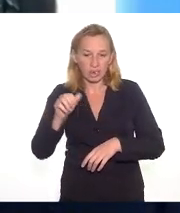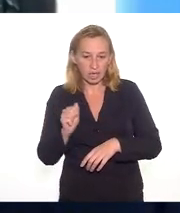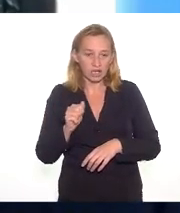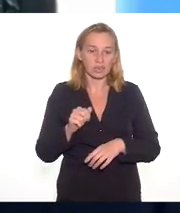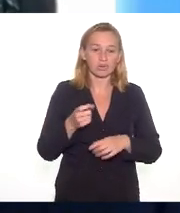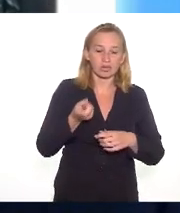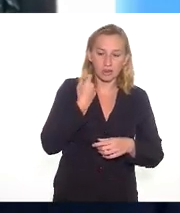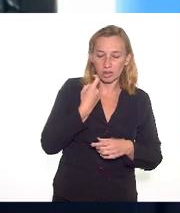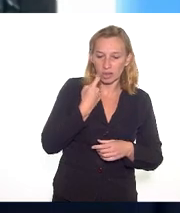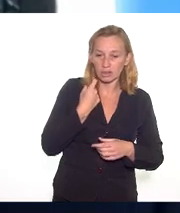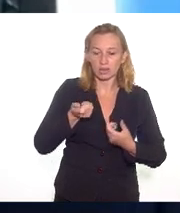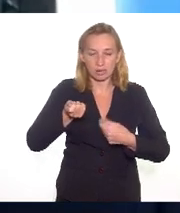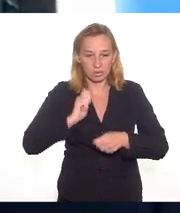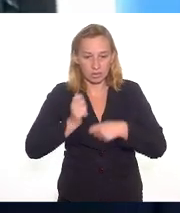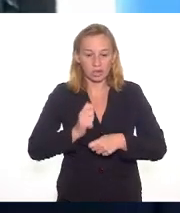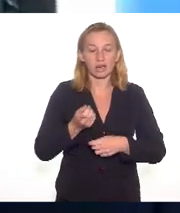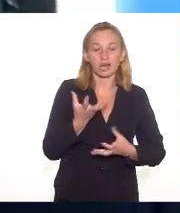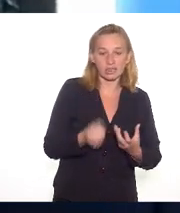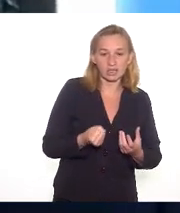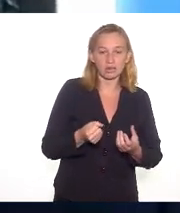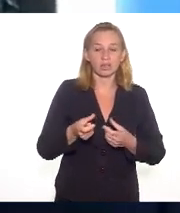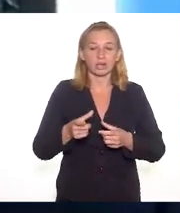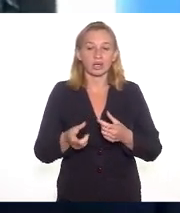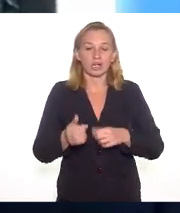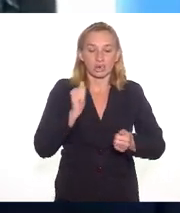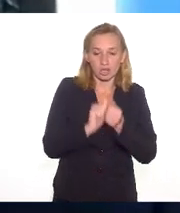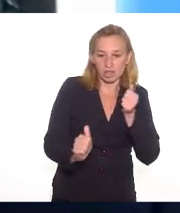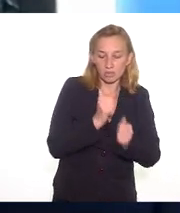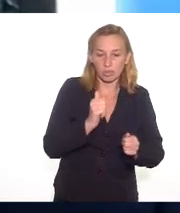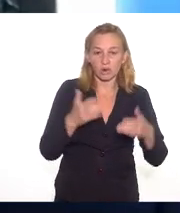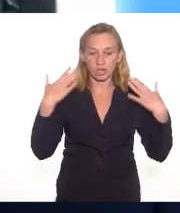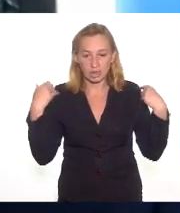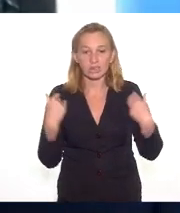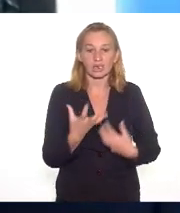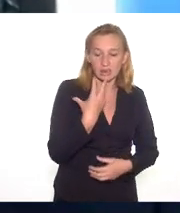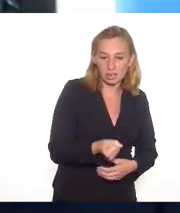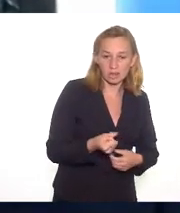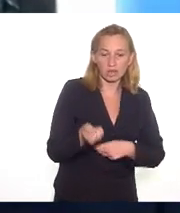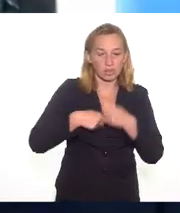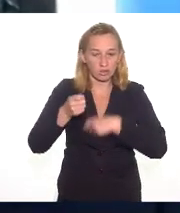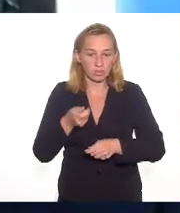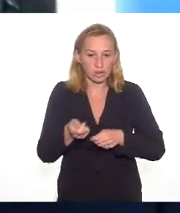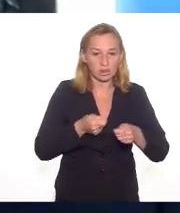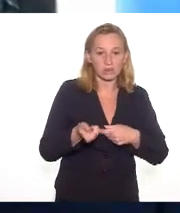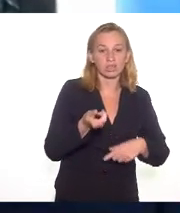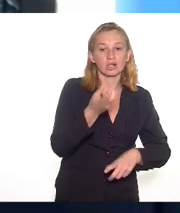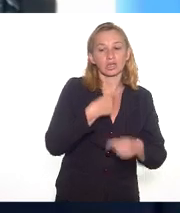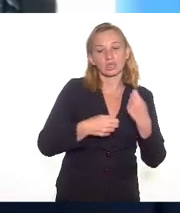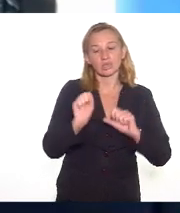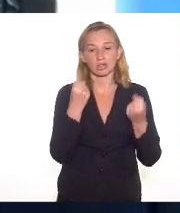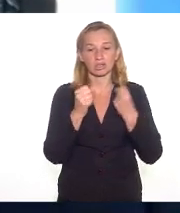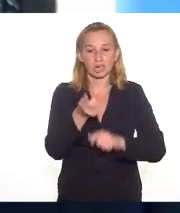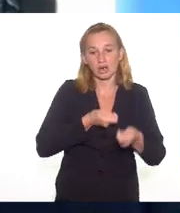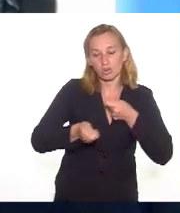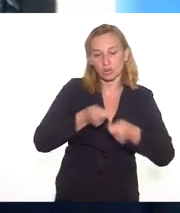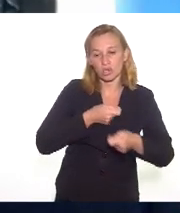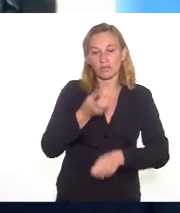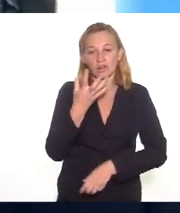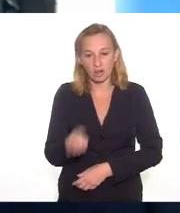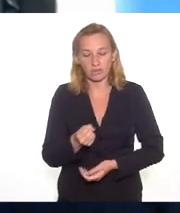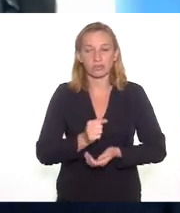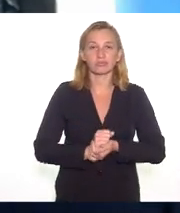pesqueira, favorável. De esporte e lazer, favorável. De economia, indústria e comércio, favorável. De orçamento, finanças, fiscalização financeira e